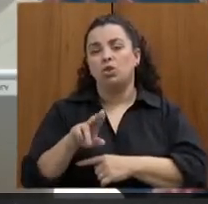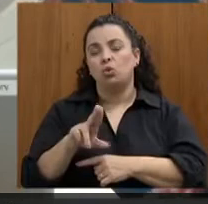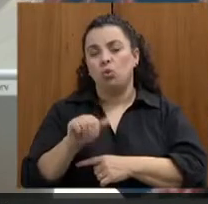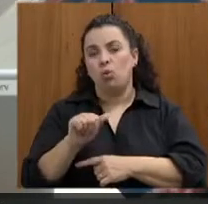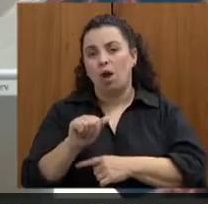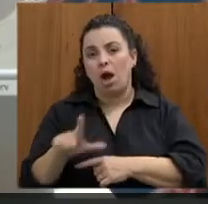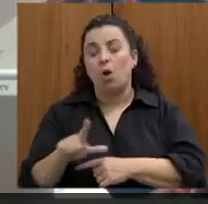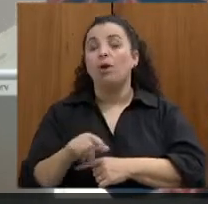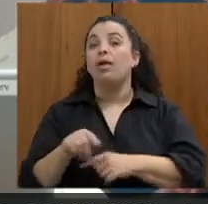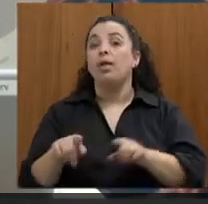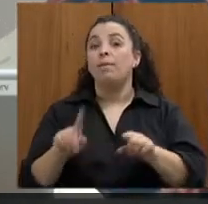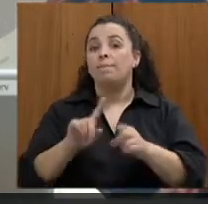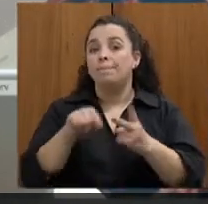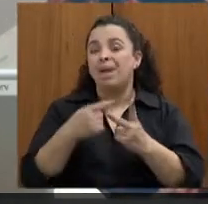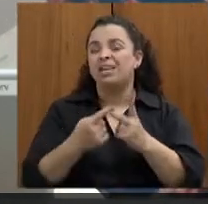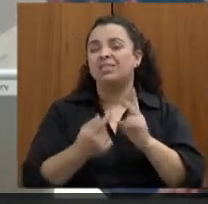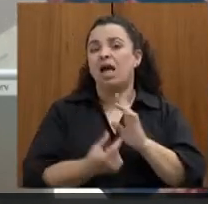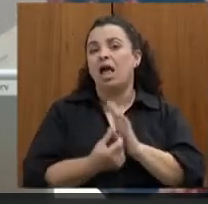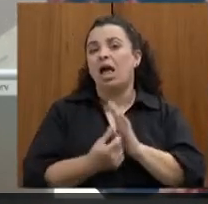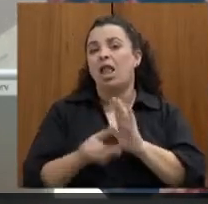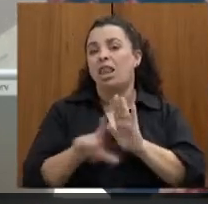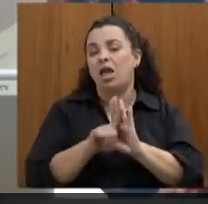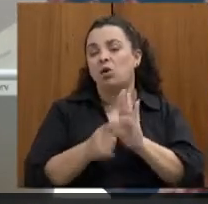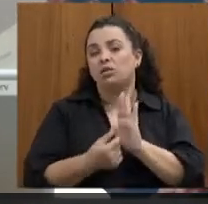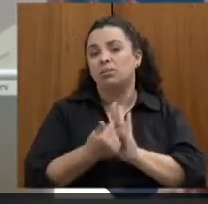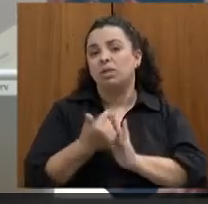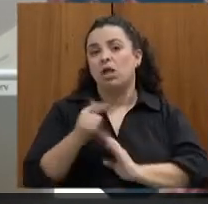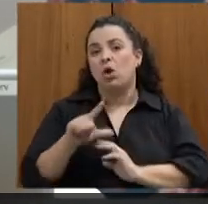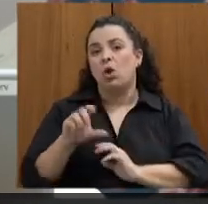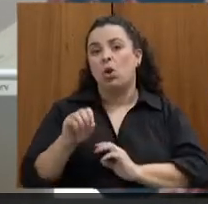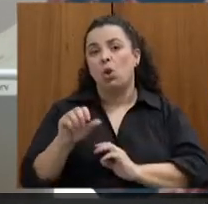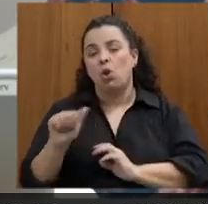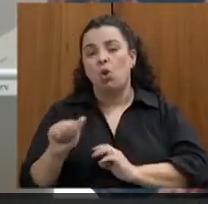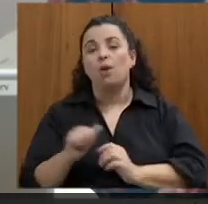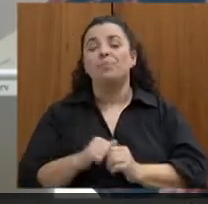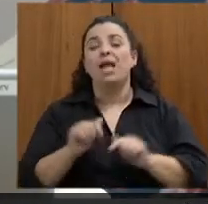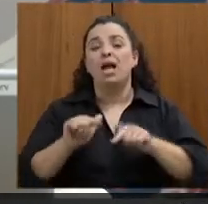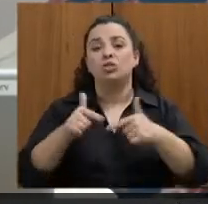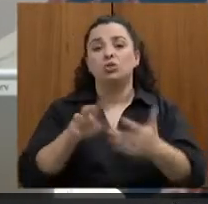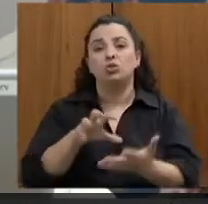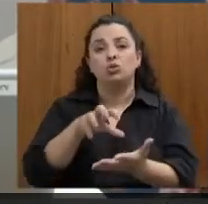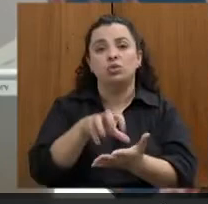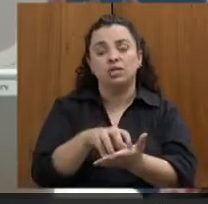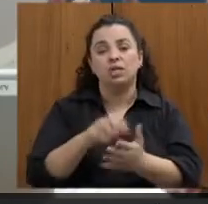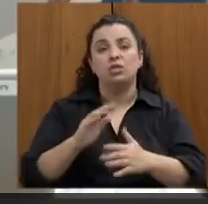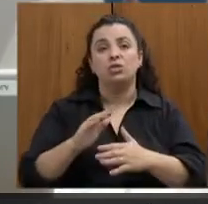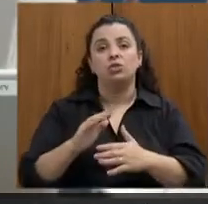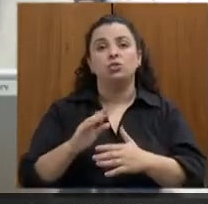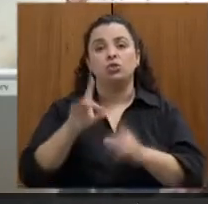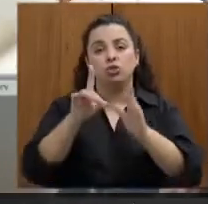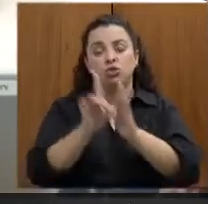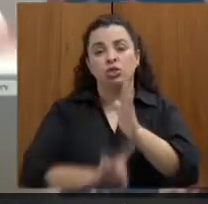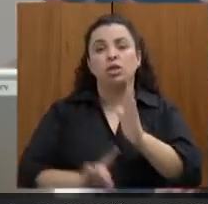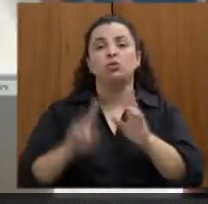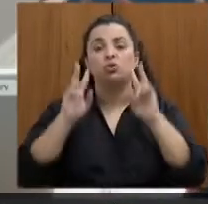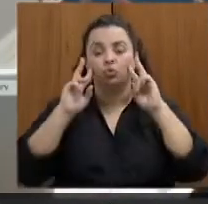de recursos necessários à ampliação do Centro de Referência de Direitos Humanos no Estado no ano de 2023.